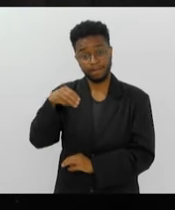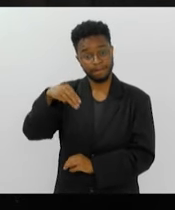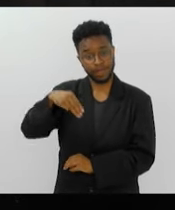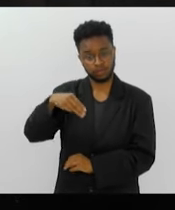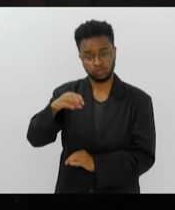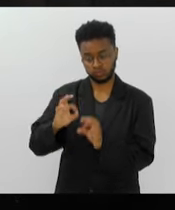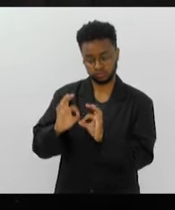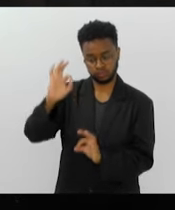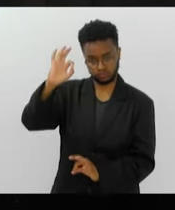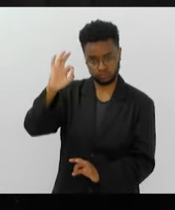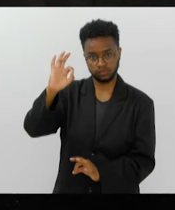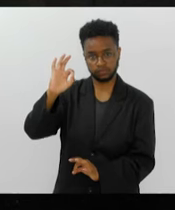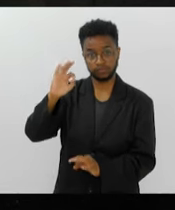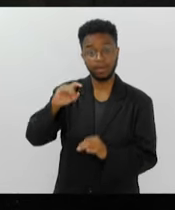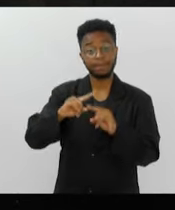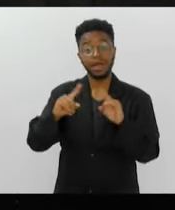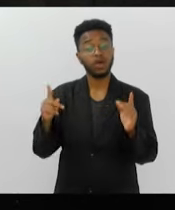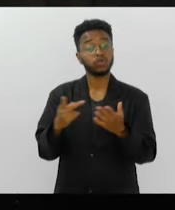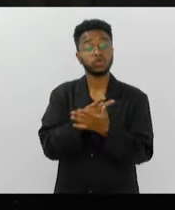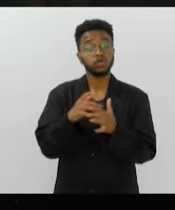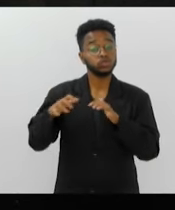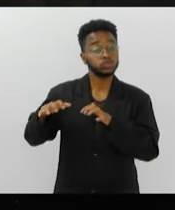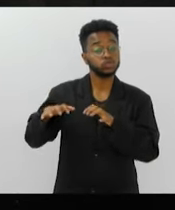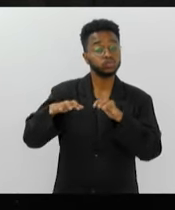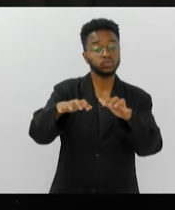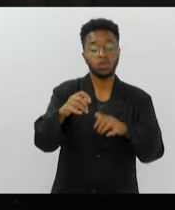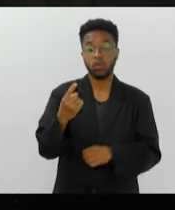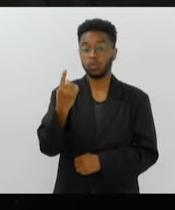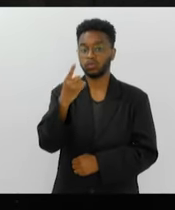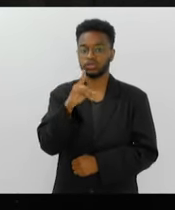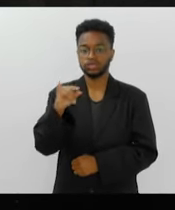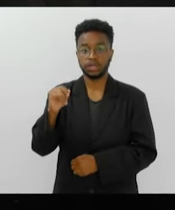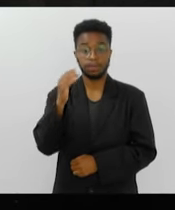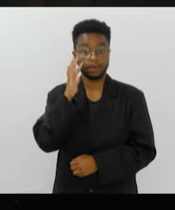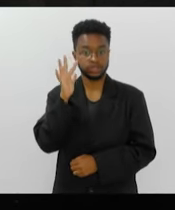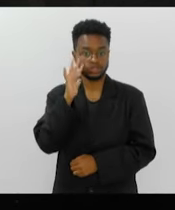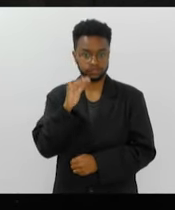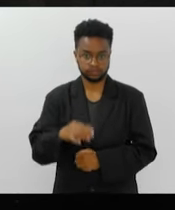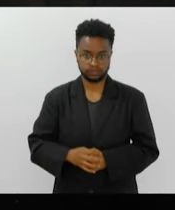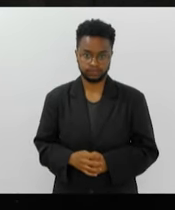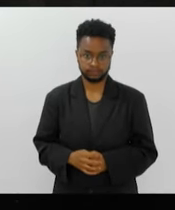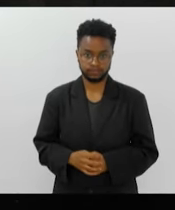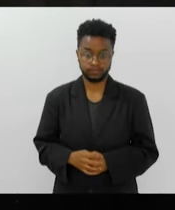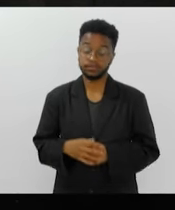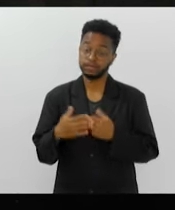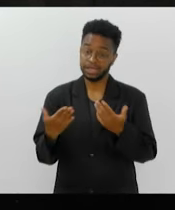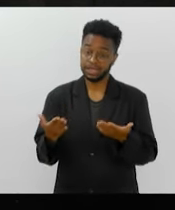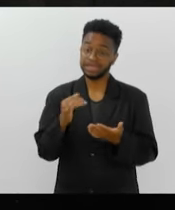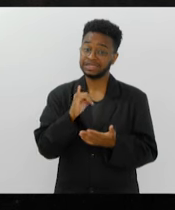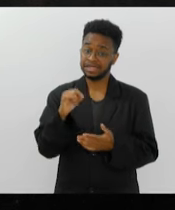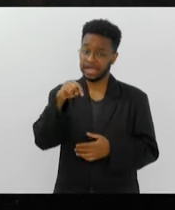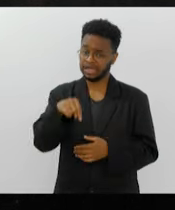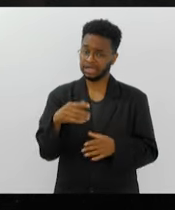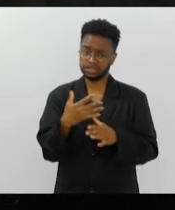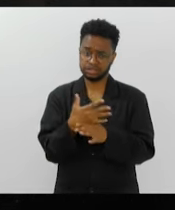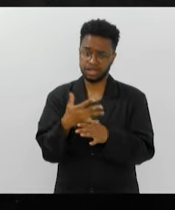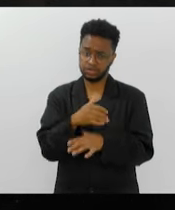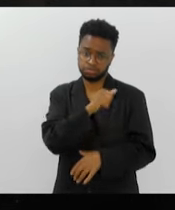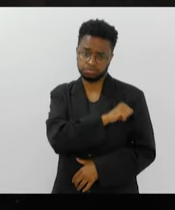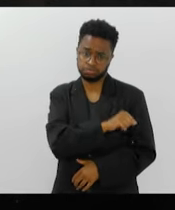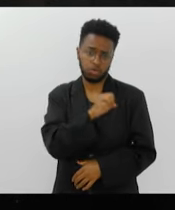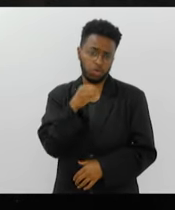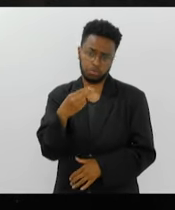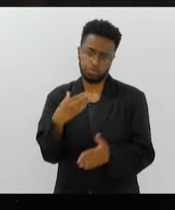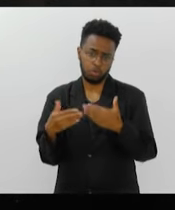caísse em apenas um dia quando chove na Cidade do Rio de Janeiro ou qualquer município